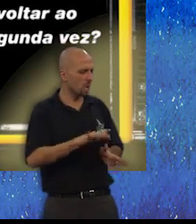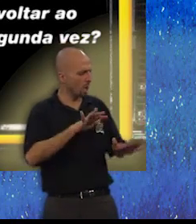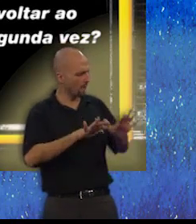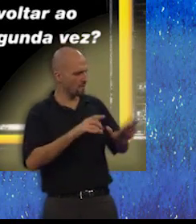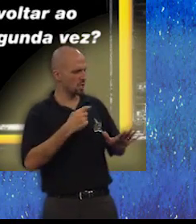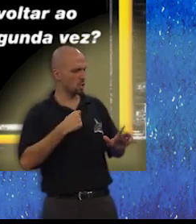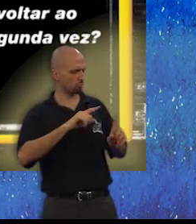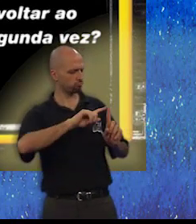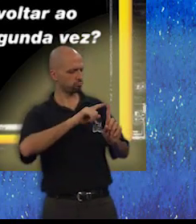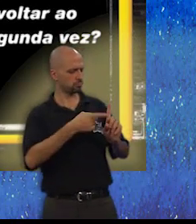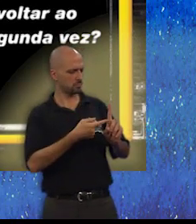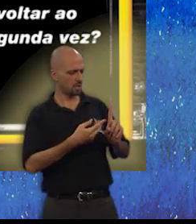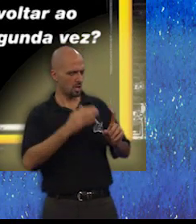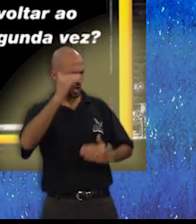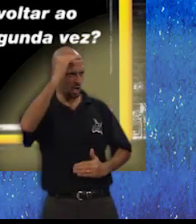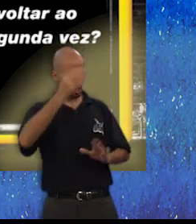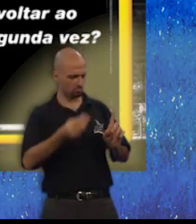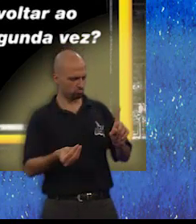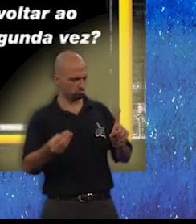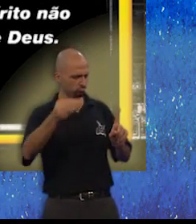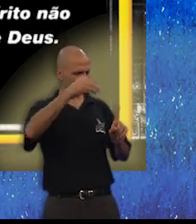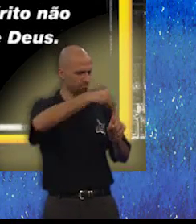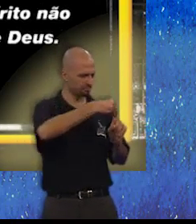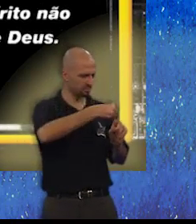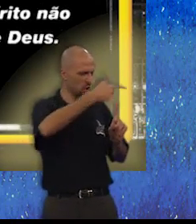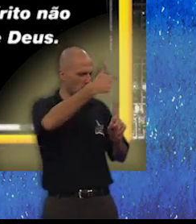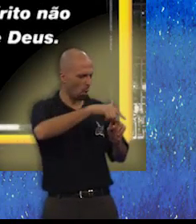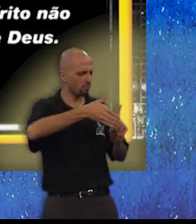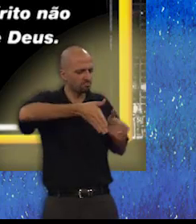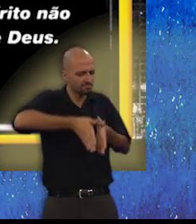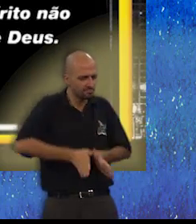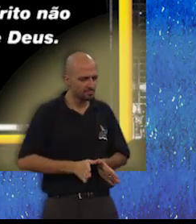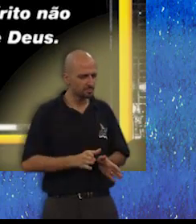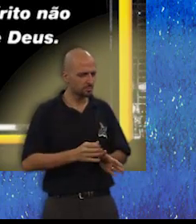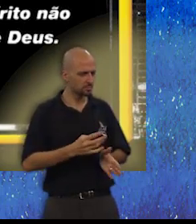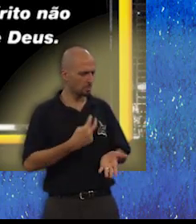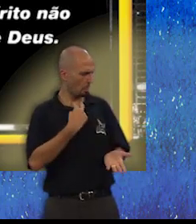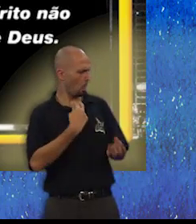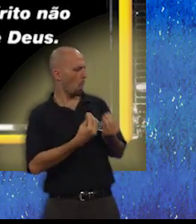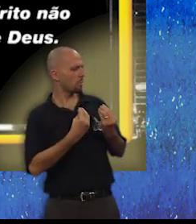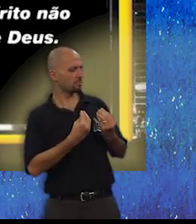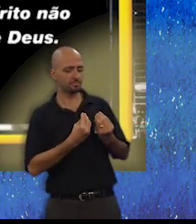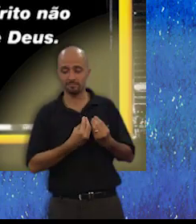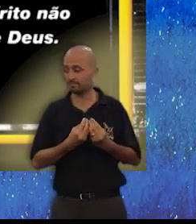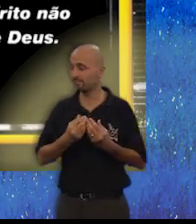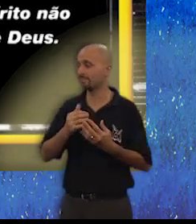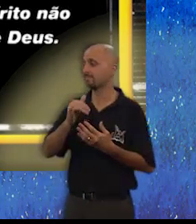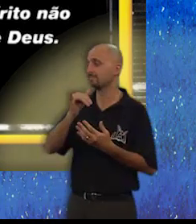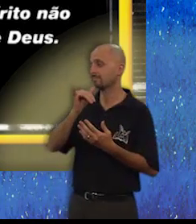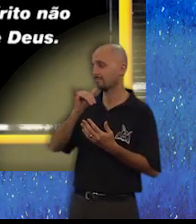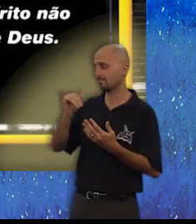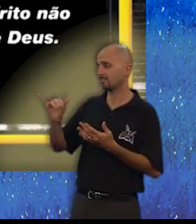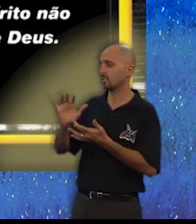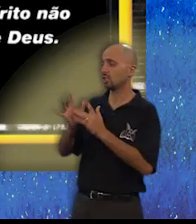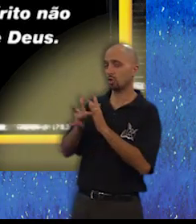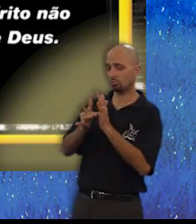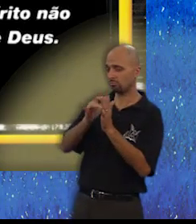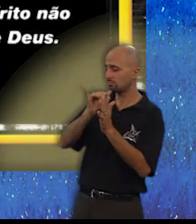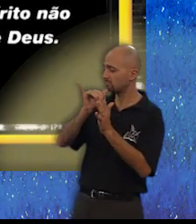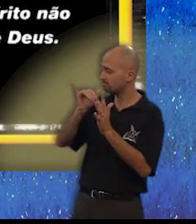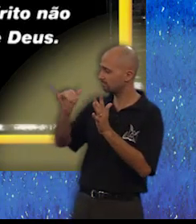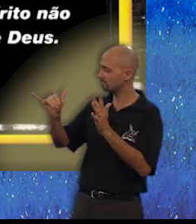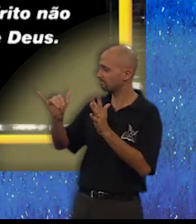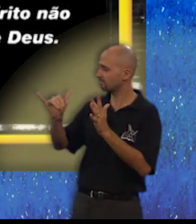ao ventre materno e nascer a segunda vez? Respondeu-lhe Jesus: em verdade te